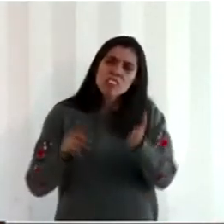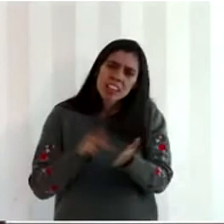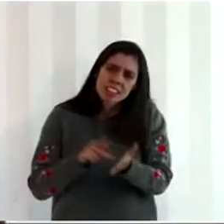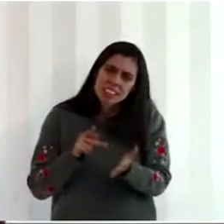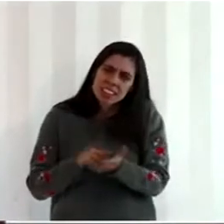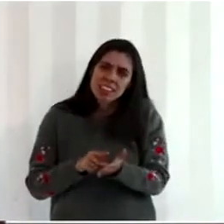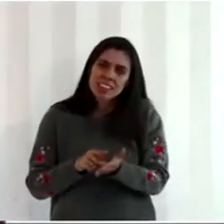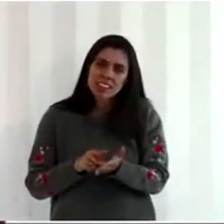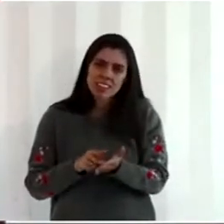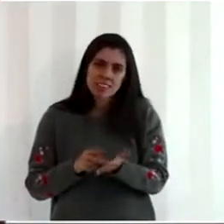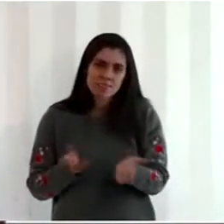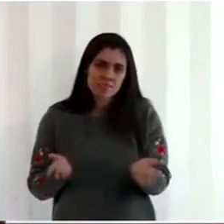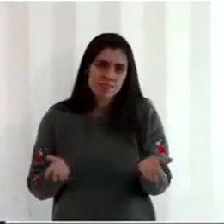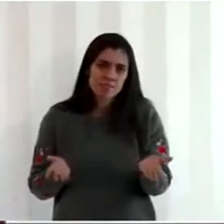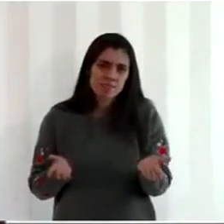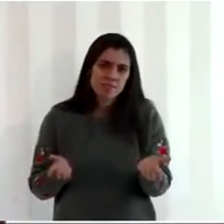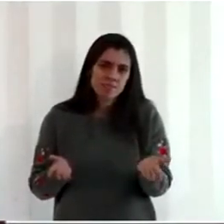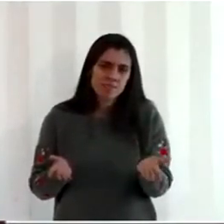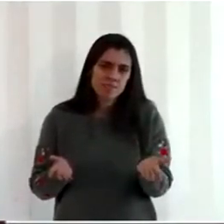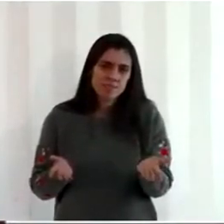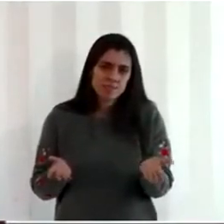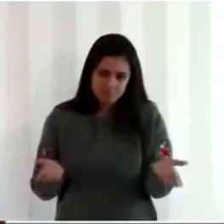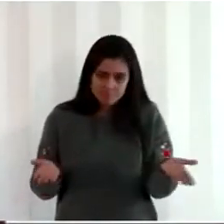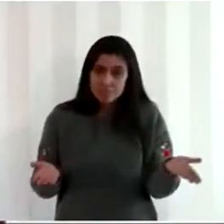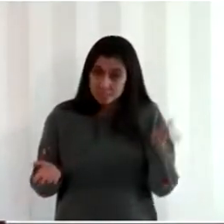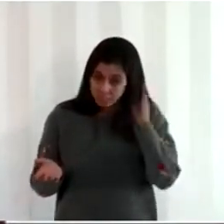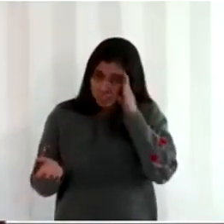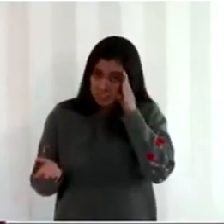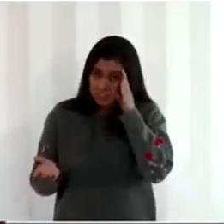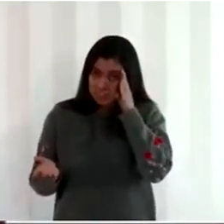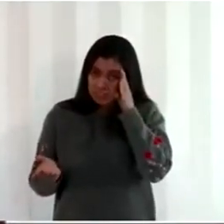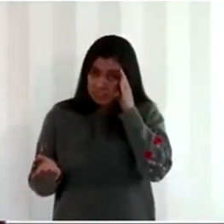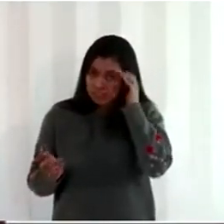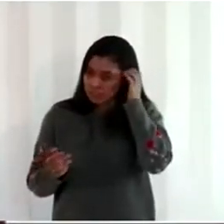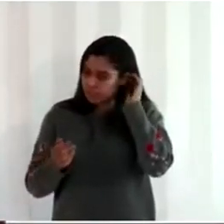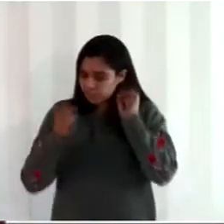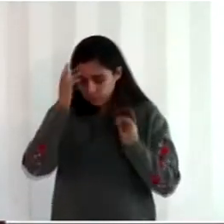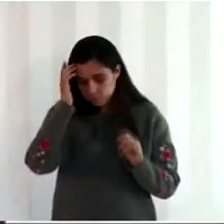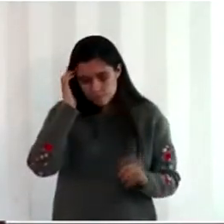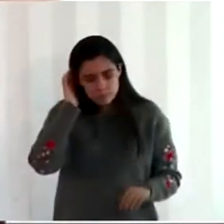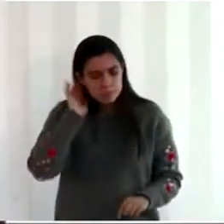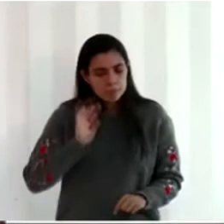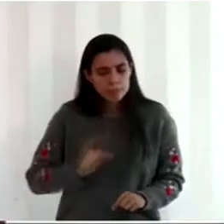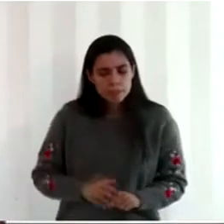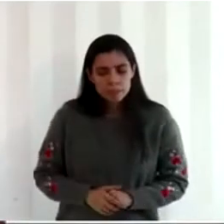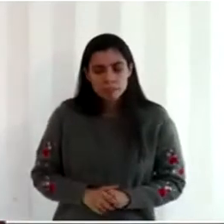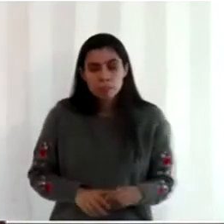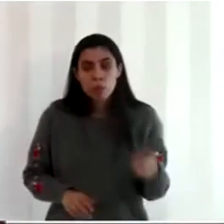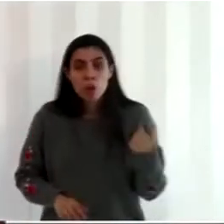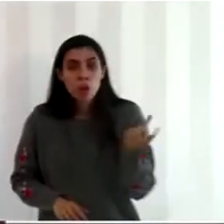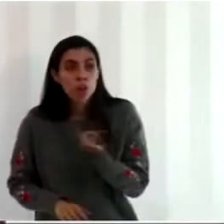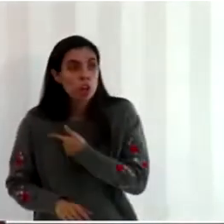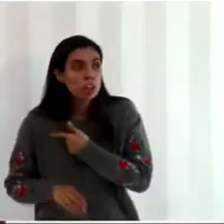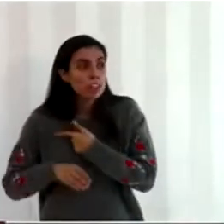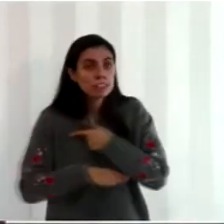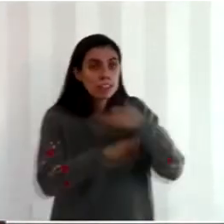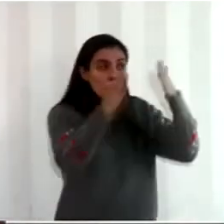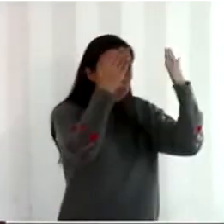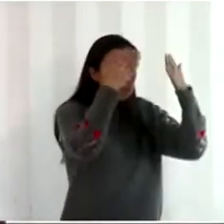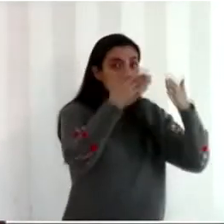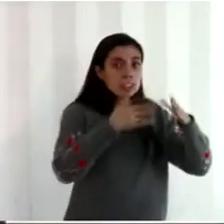quem somos nós para entrarmos na presença do Eterno, na presença do Santo, do glorioso, do majestoso Deus?